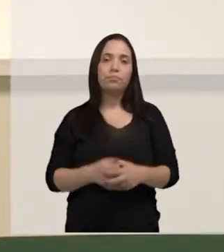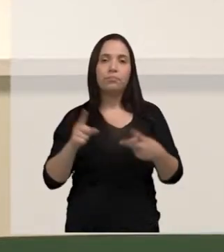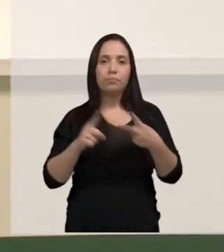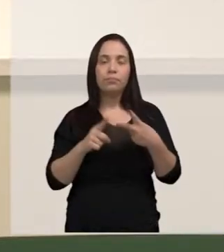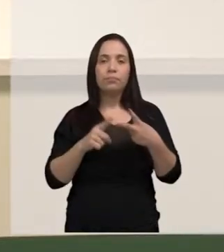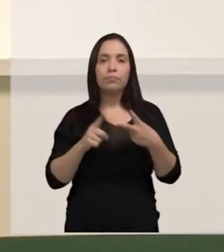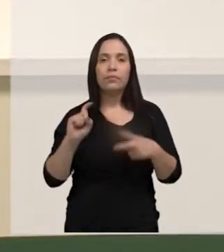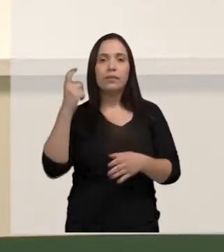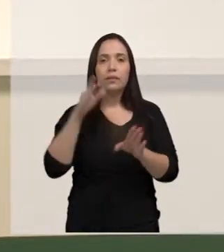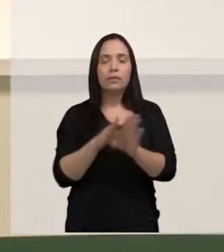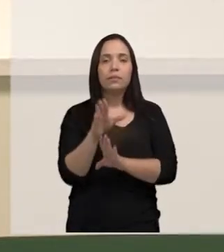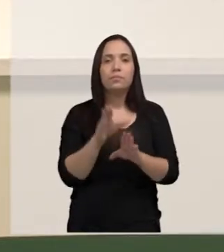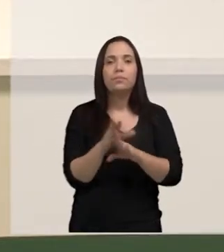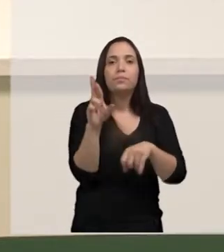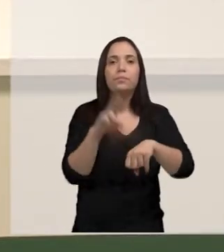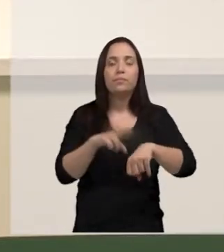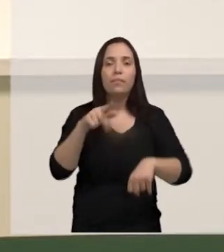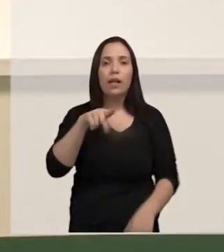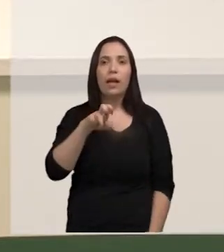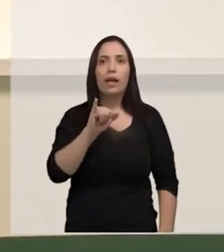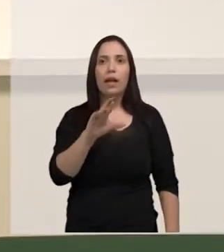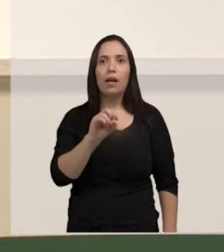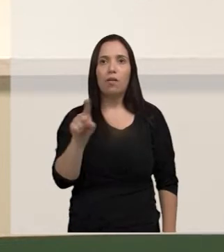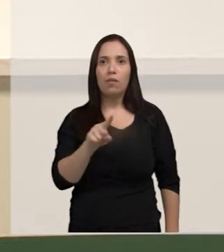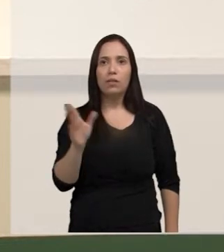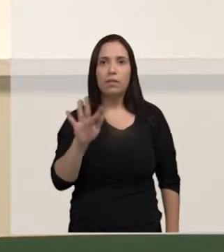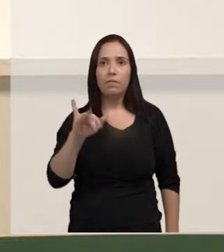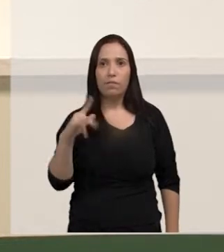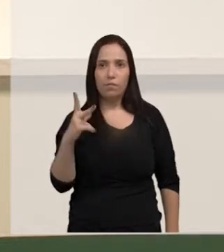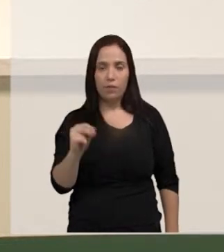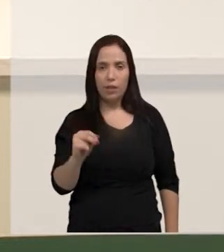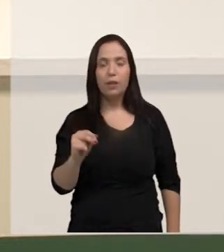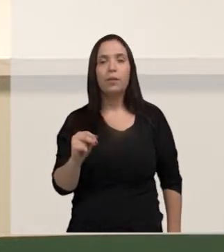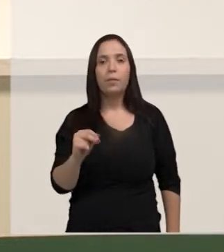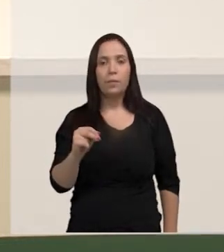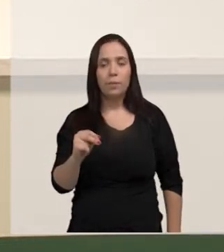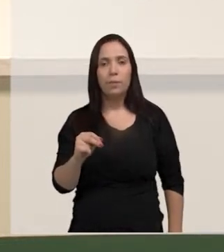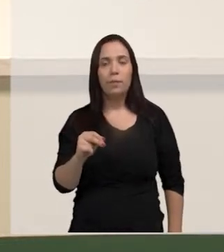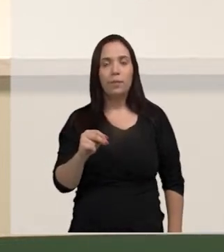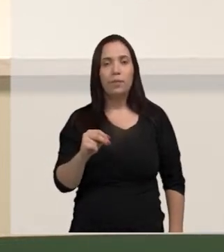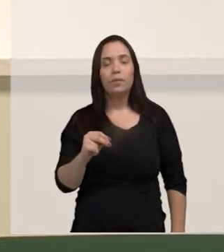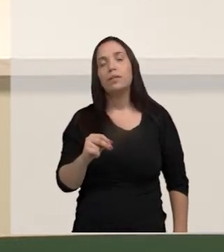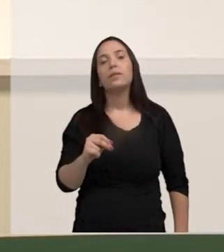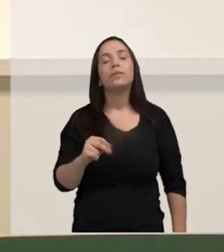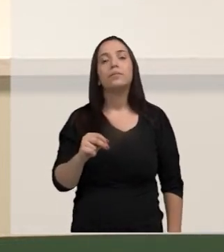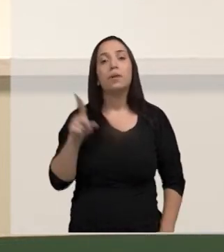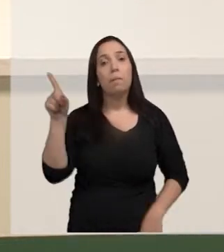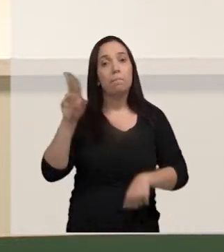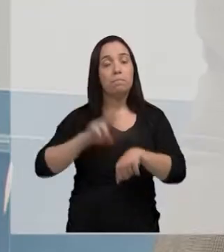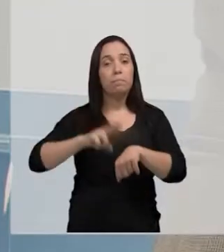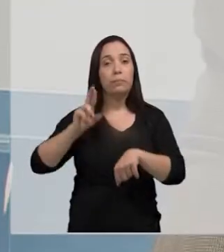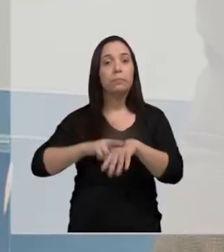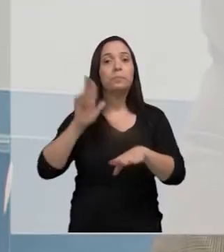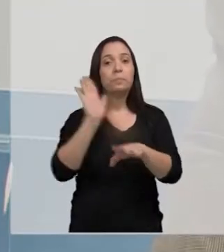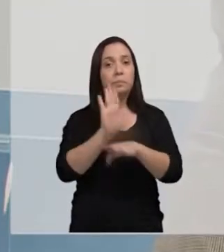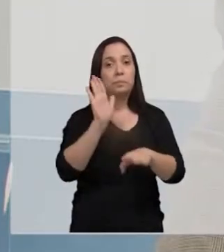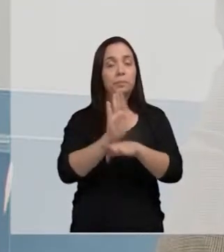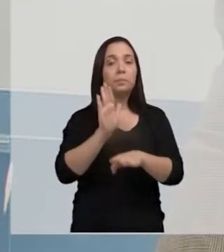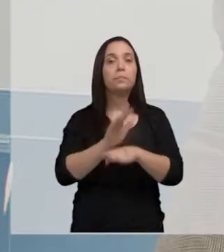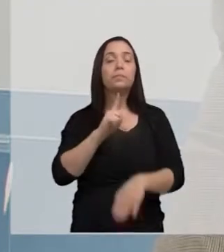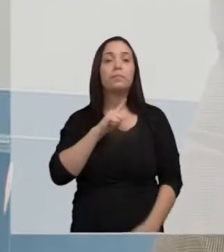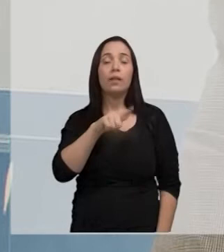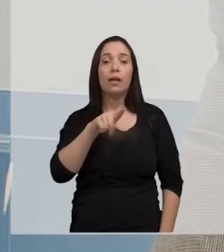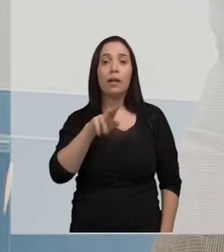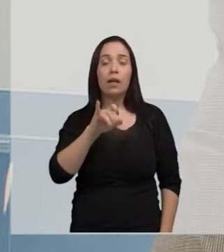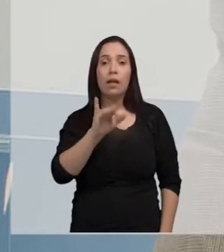ex-assessor do prefeito, Roberto Cláudio Queiroz Filho, que foi o segundo mais votado, com 103 mil votos. A força do prefeito. Para você ter ideia, uma coisa estranha nessa eleição do